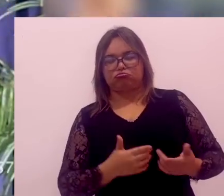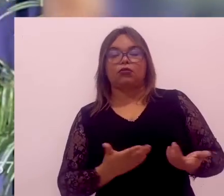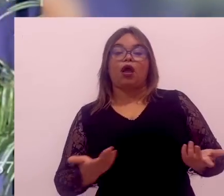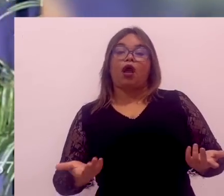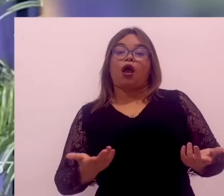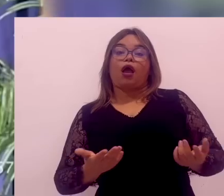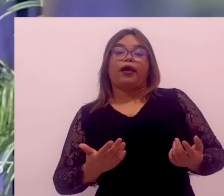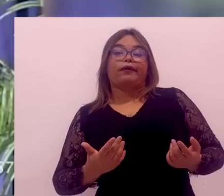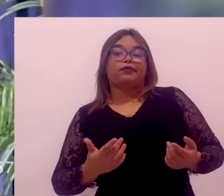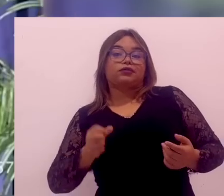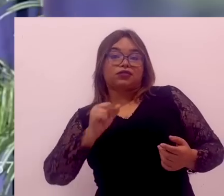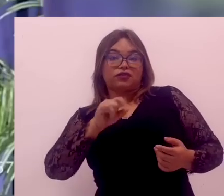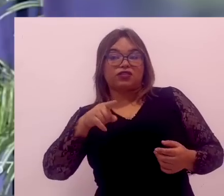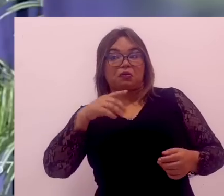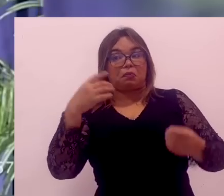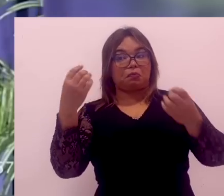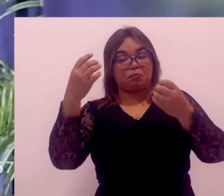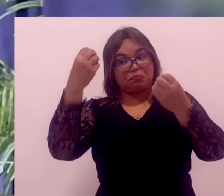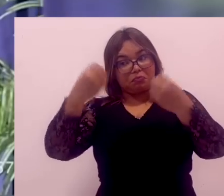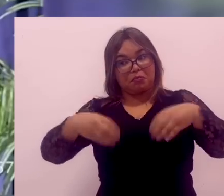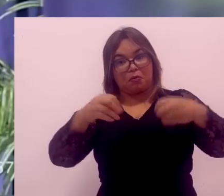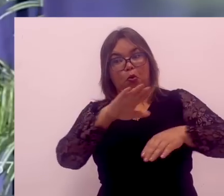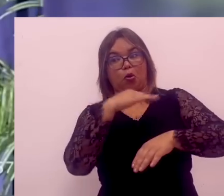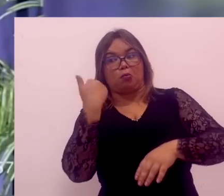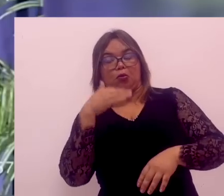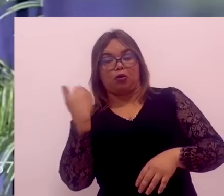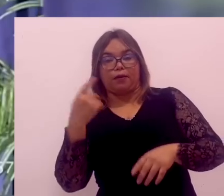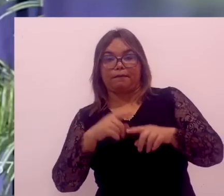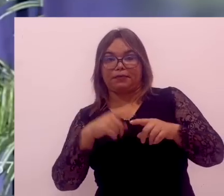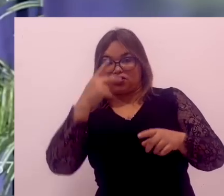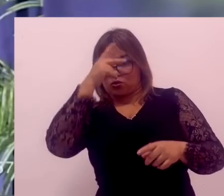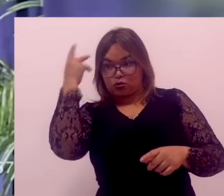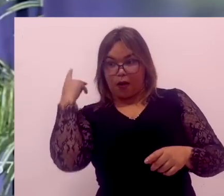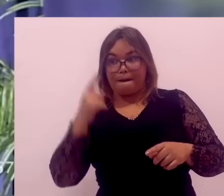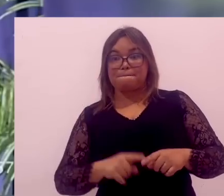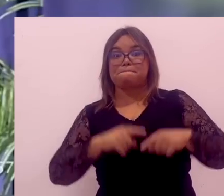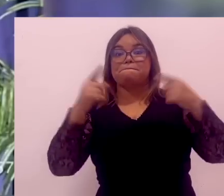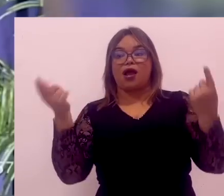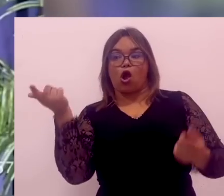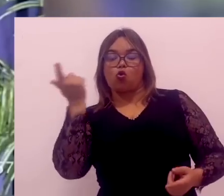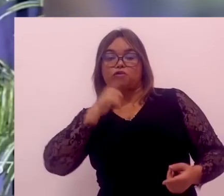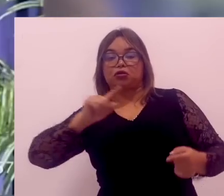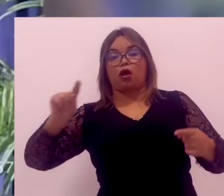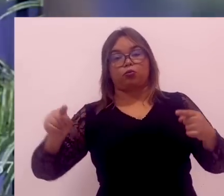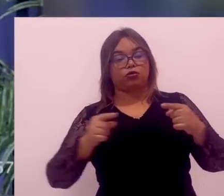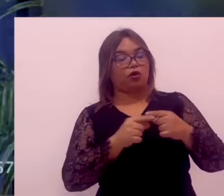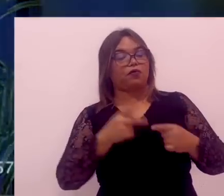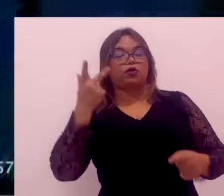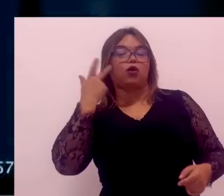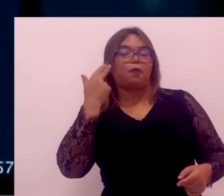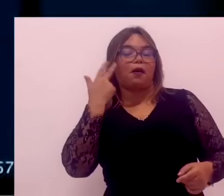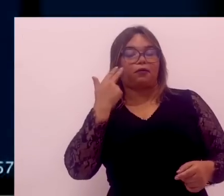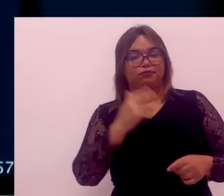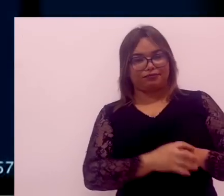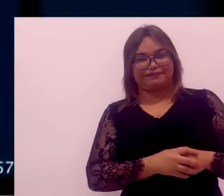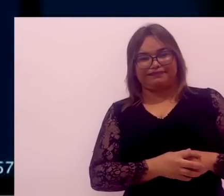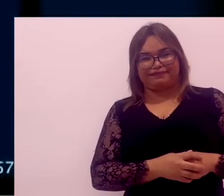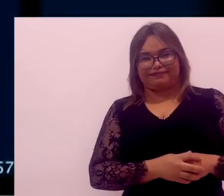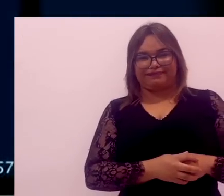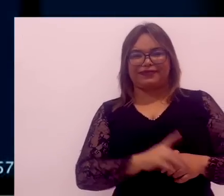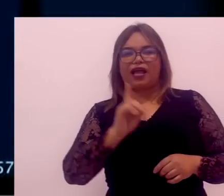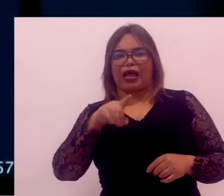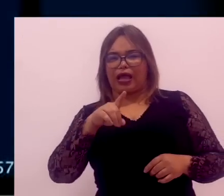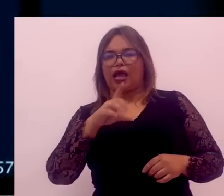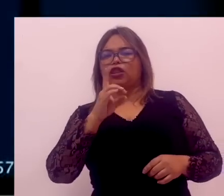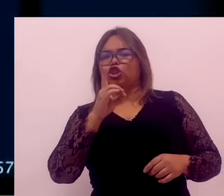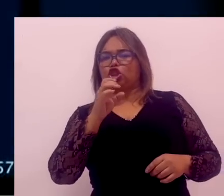porque o fim justifica os meios. É realmente uma doutrina horrível. Então, se você vai até